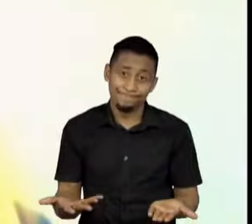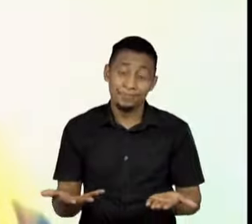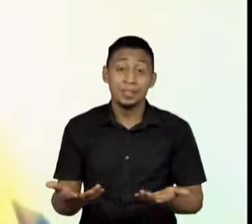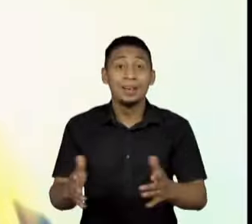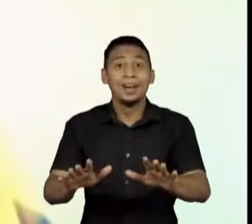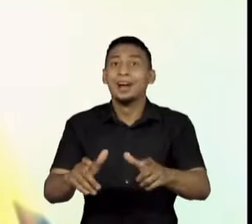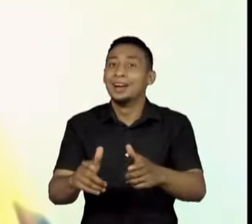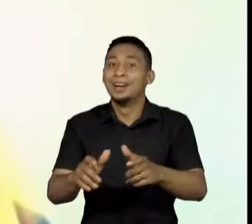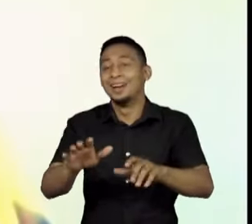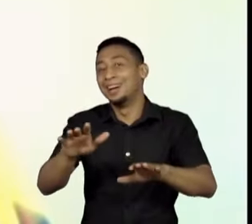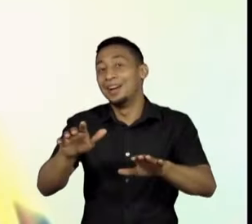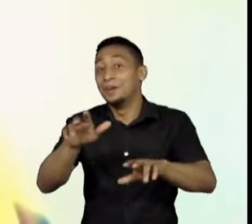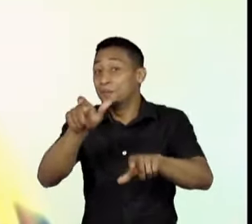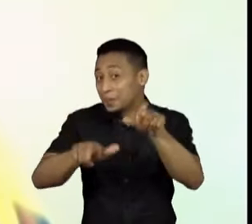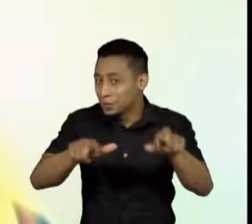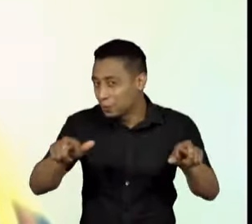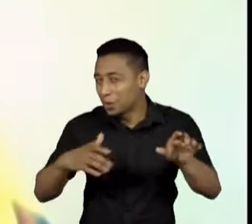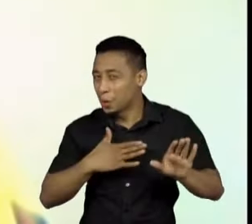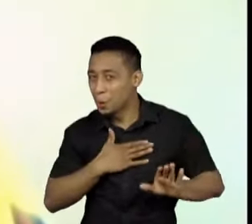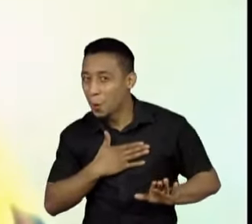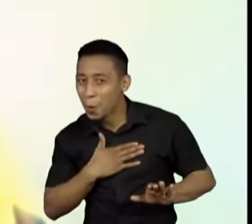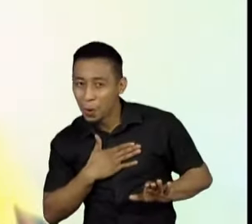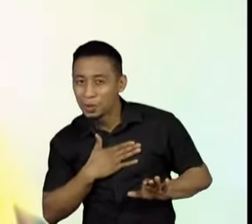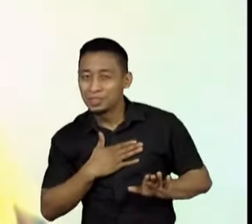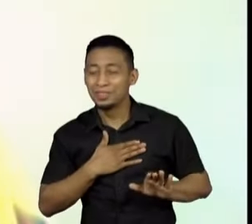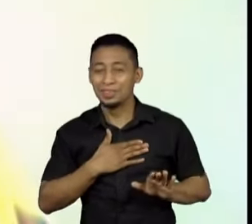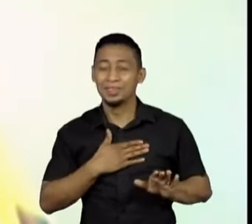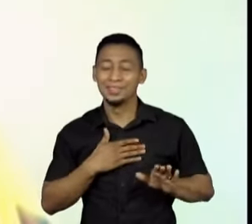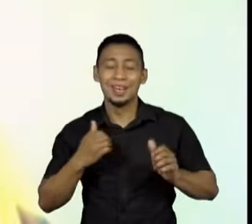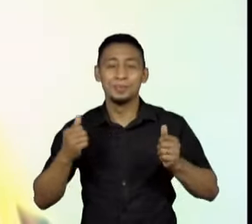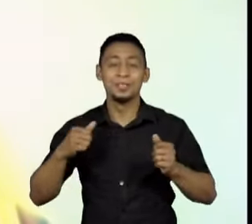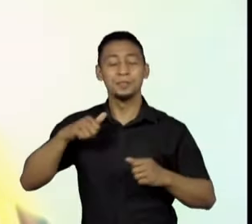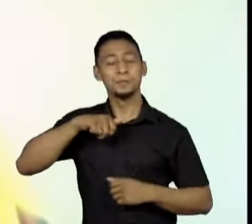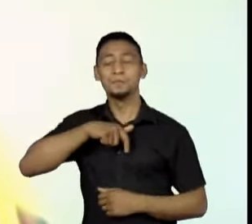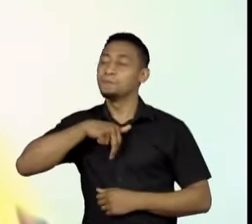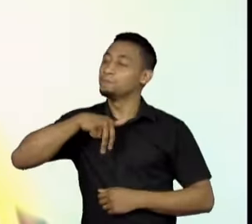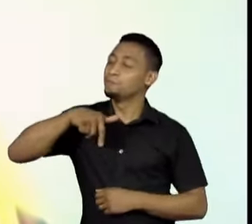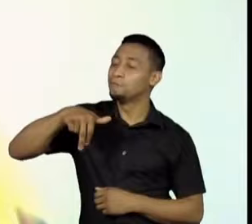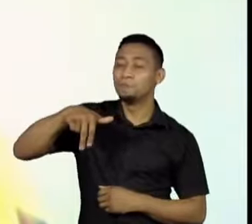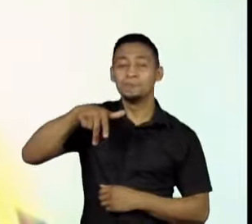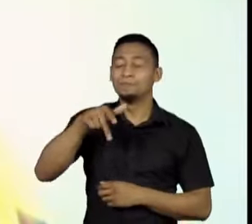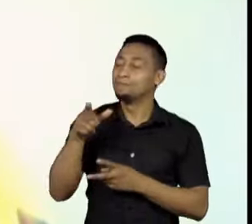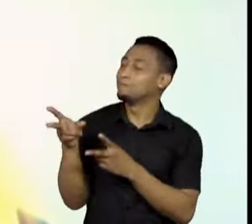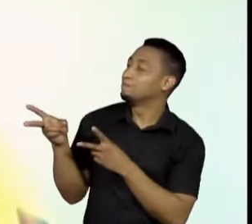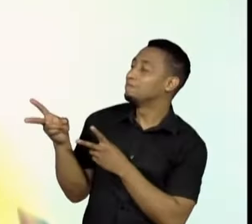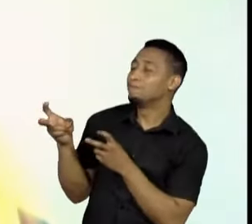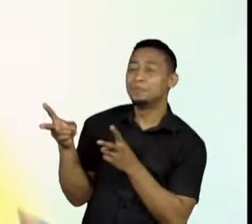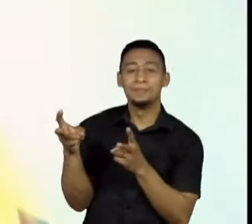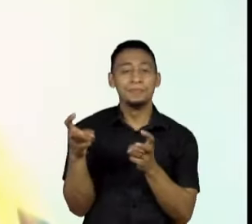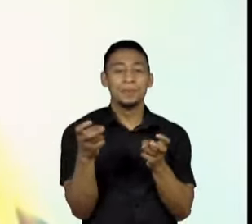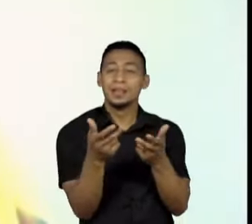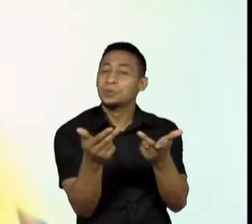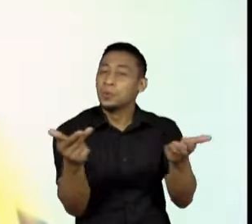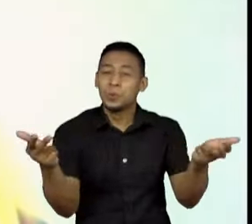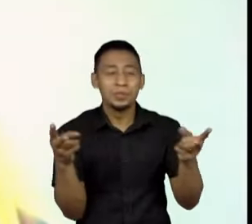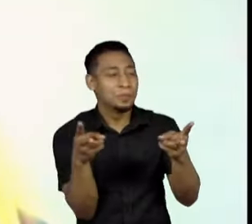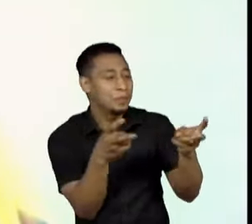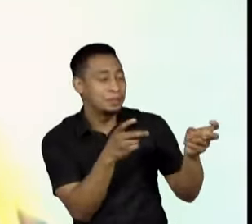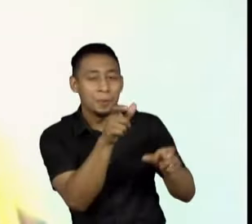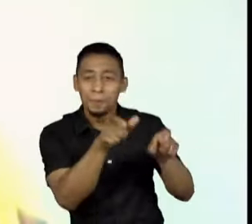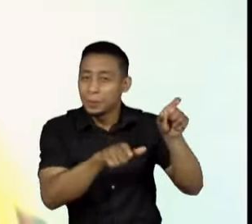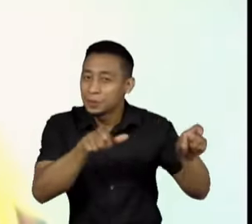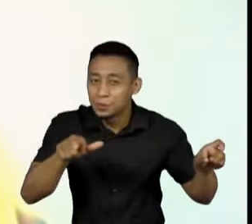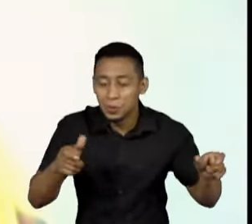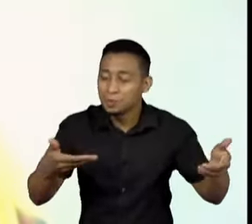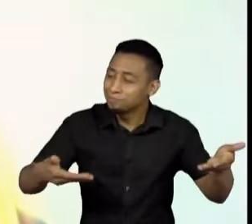quem gosta de observar a vida, isso me faz falta, mas não é só isso,